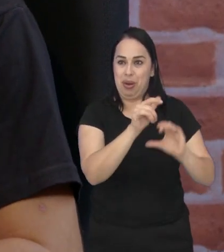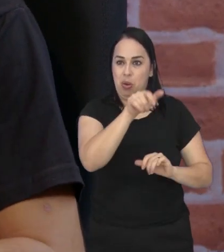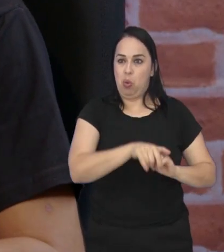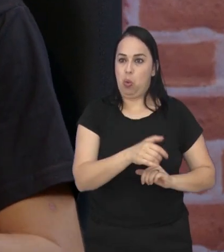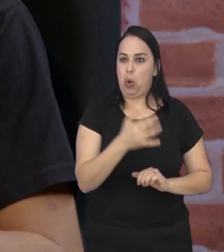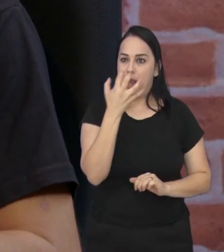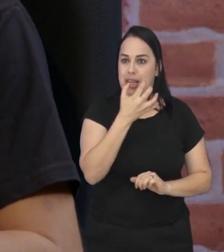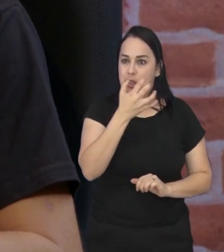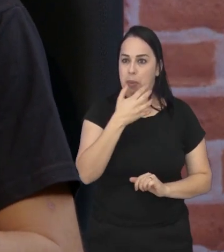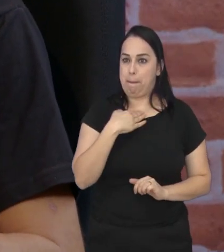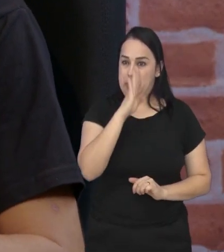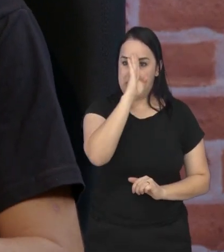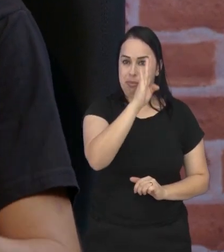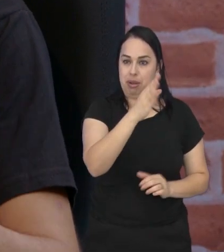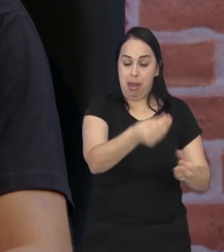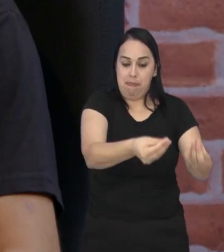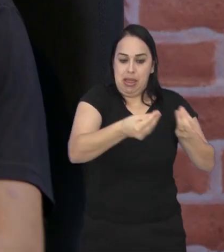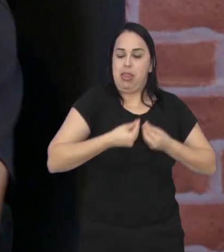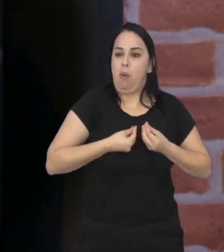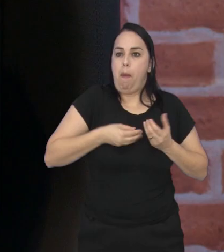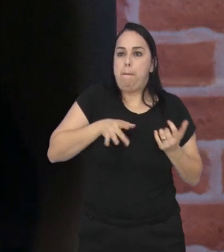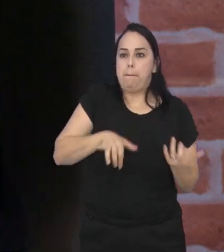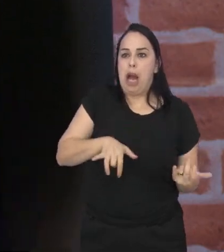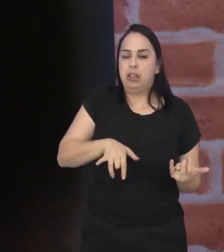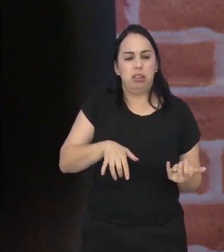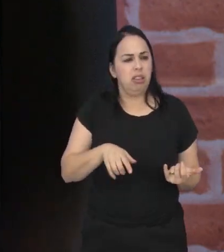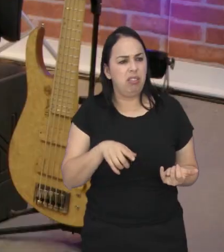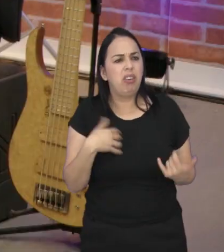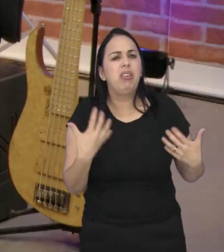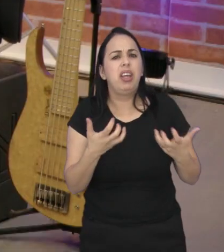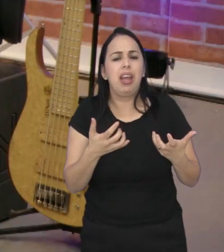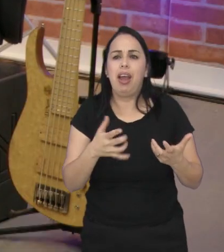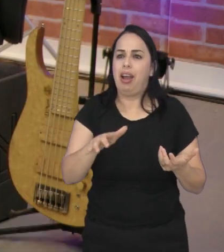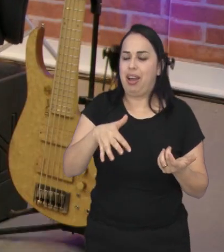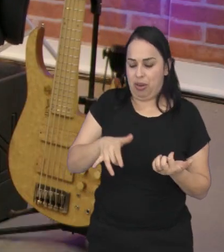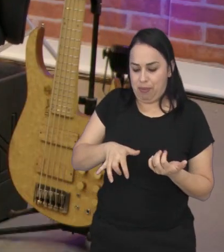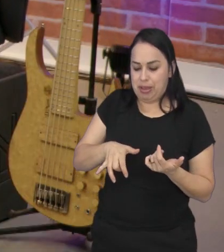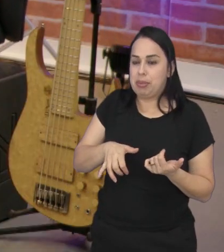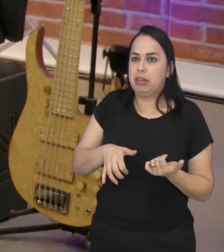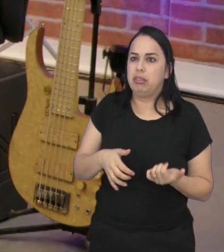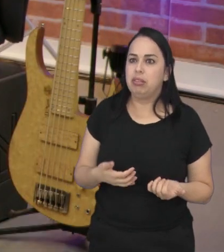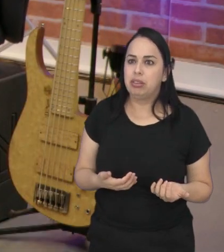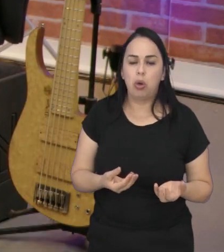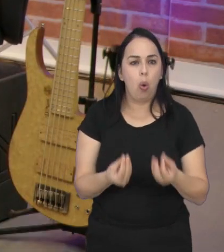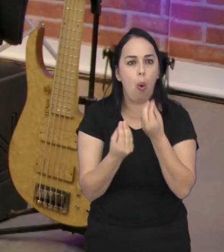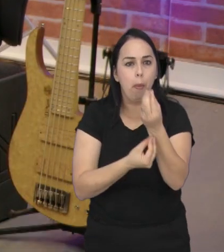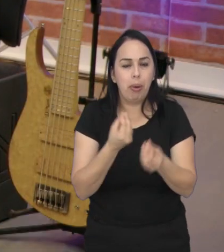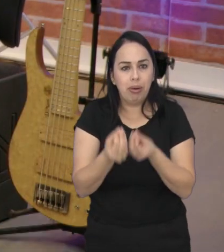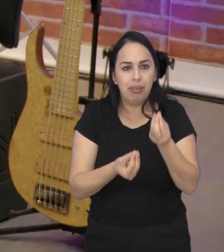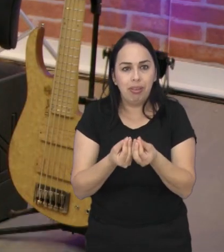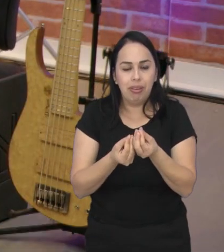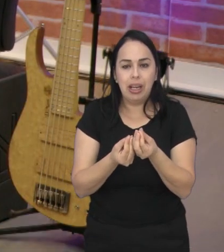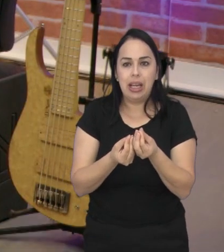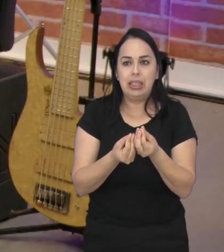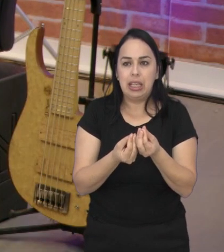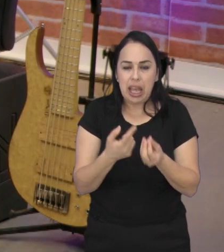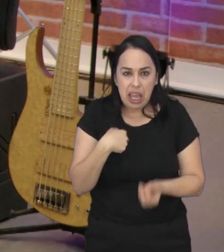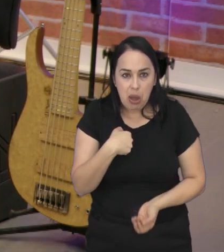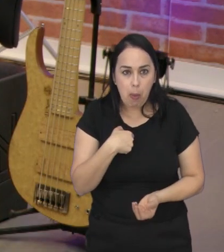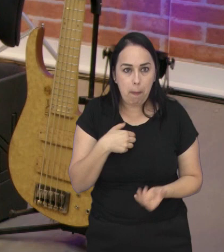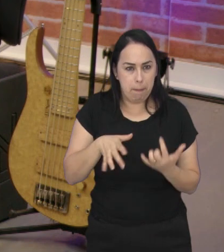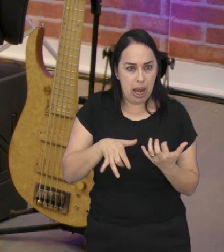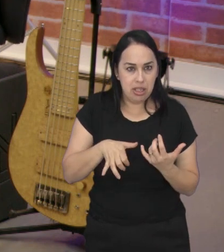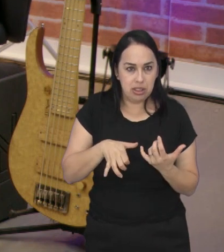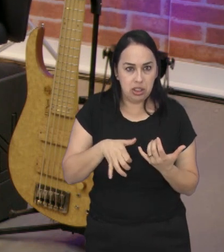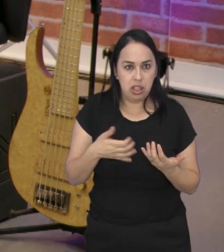o cantor, né, o principal da banda, pegou o baixo na mão dele e falou, toma. Aí ele falou, o que é isso? Não, agora você vai ser baixista. Eu falei, como assim, cara?